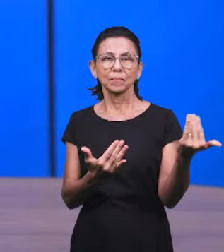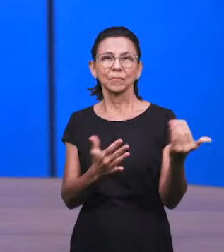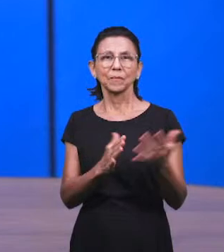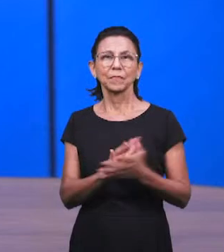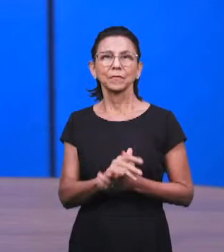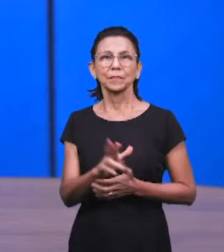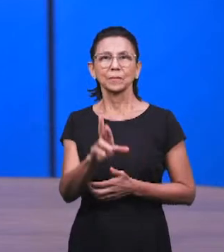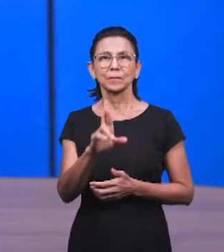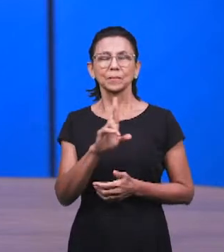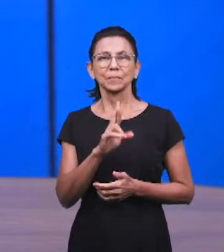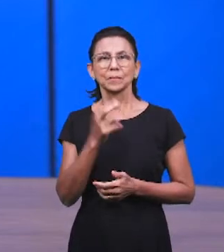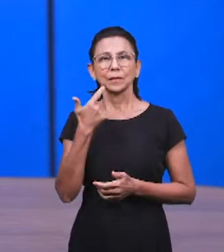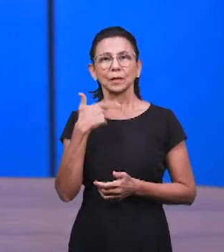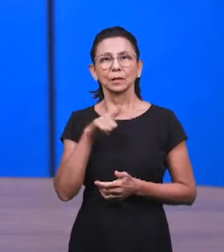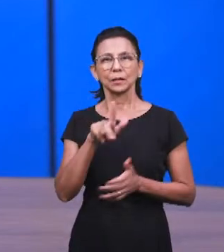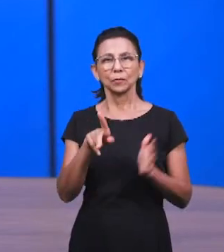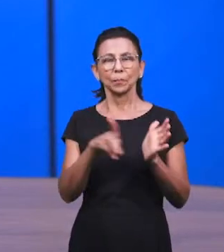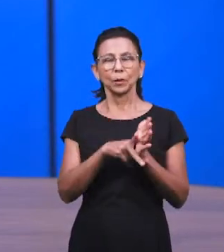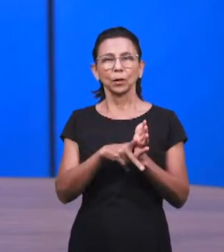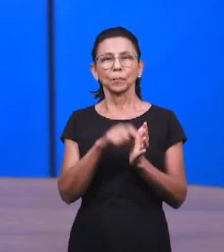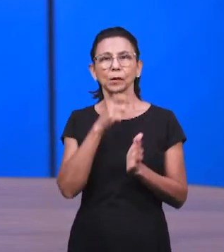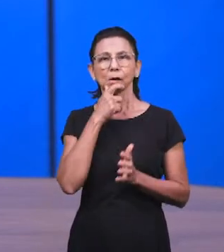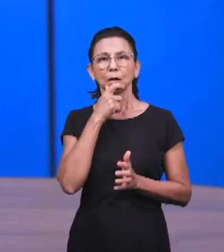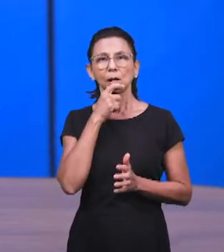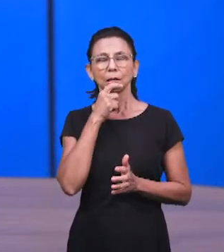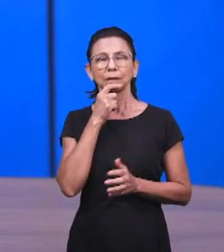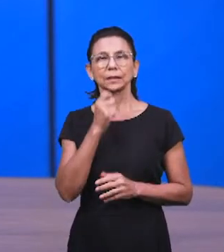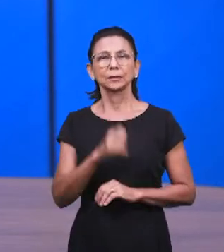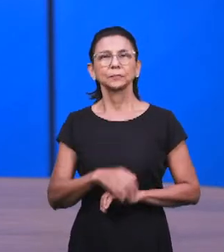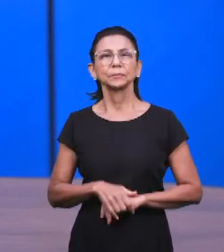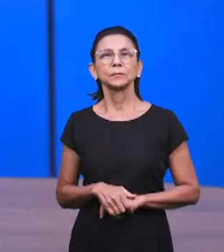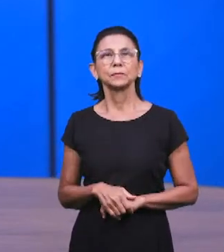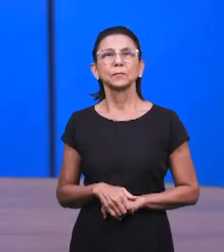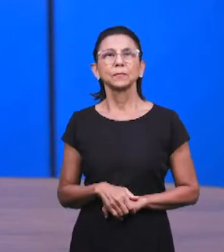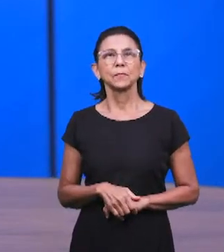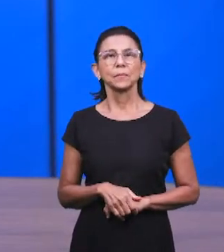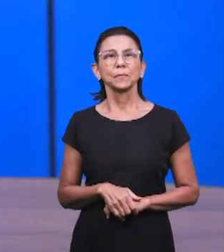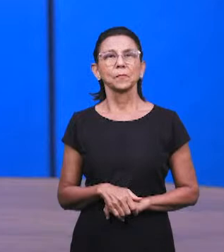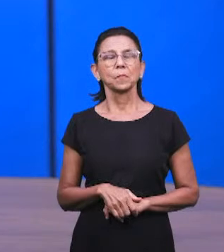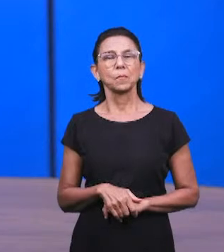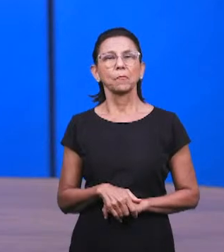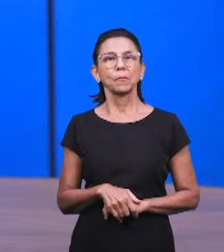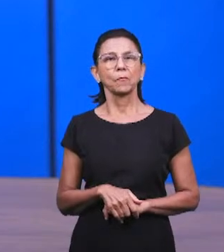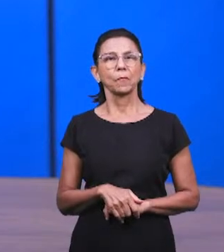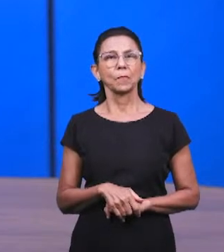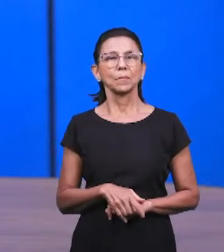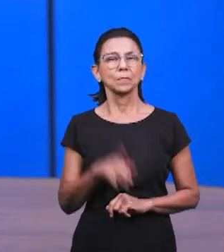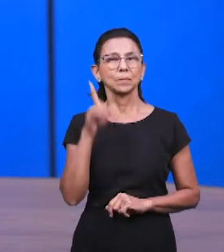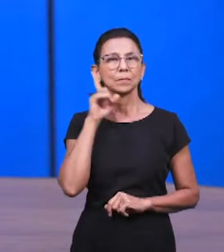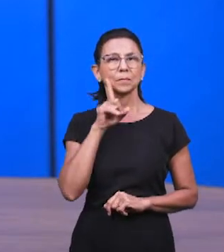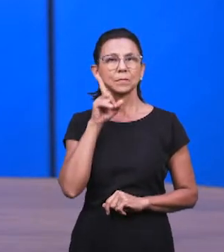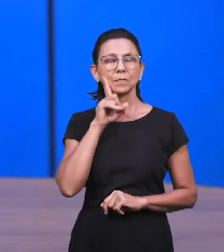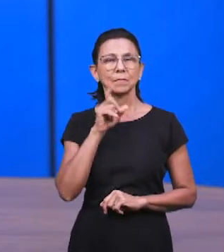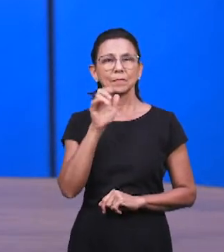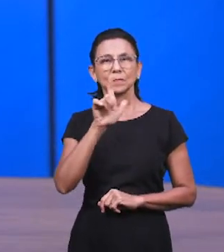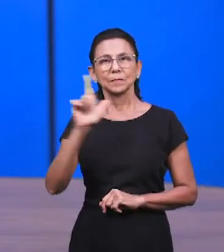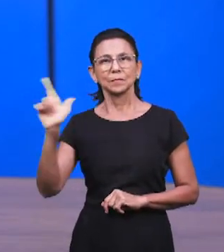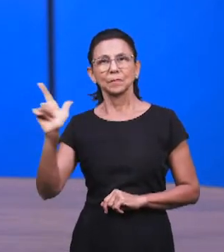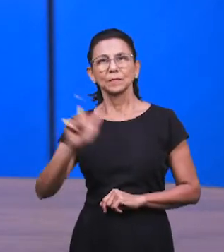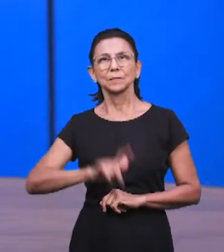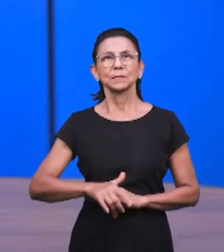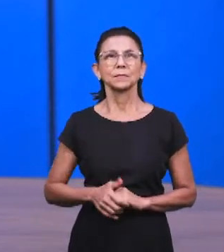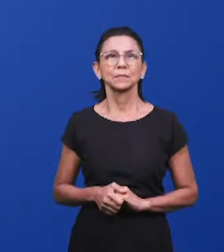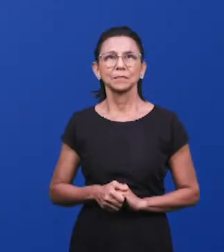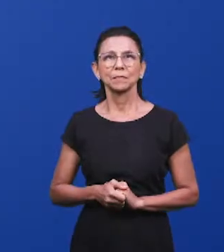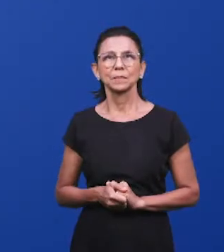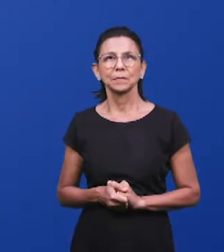Paulino. Vai responder em língua inglesa. Ele pertence à nossa igreja em Worcester, lá na costa leste dos Estados Unidos. Israel, a paz